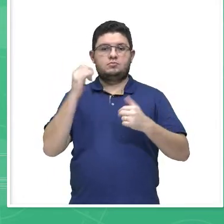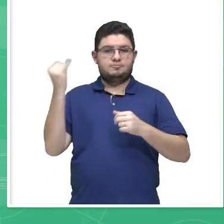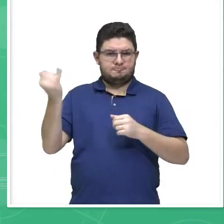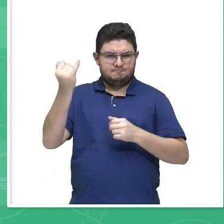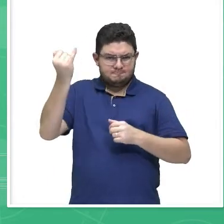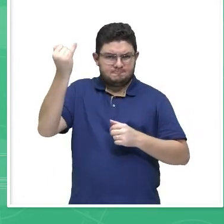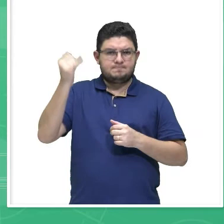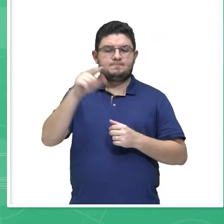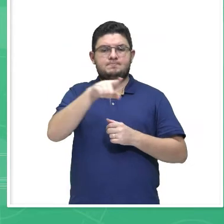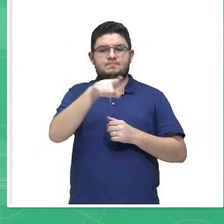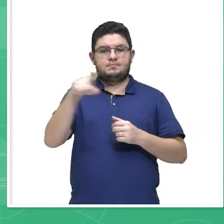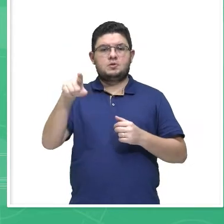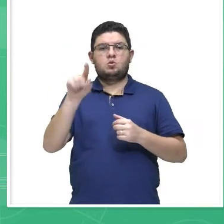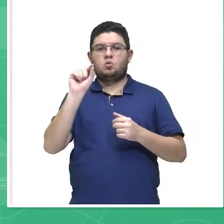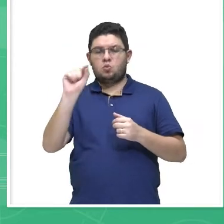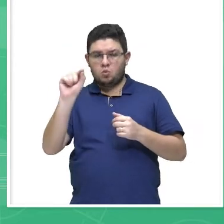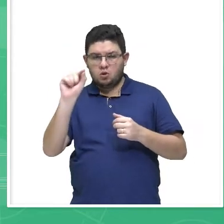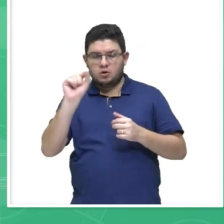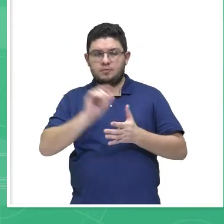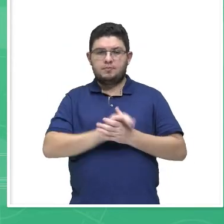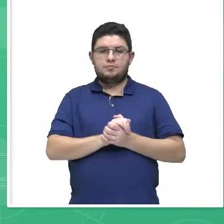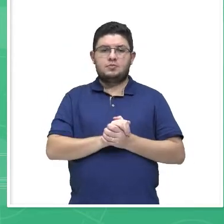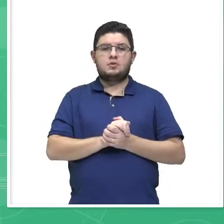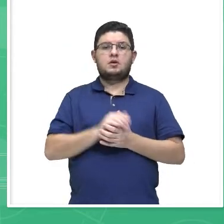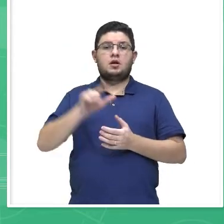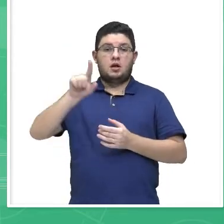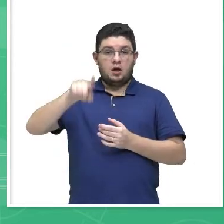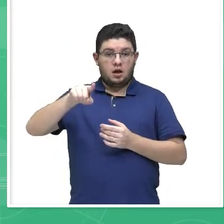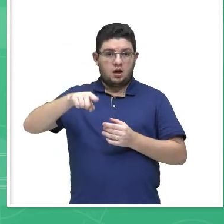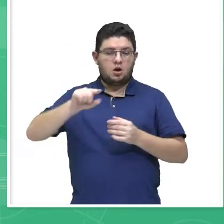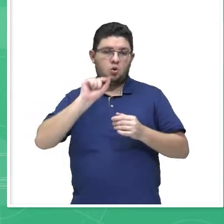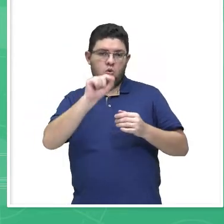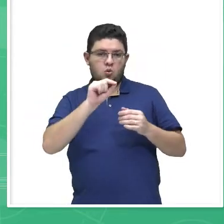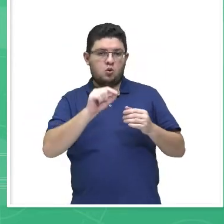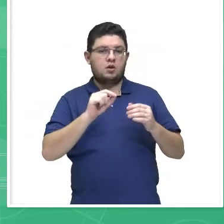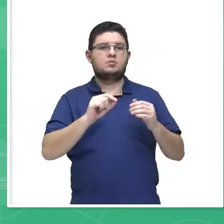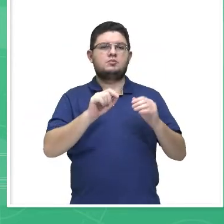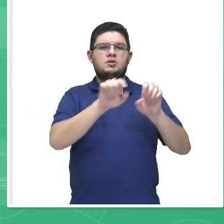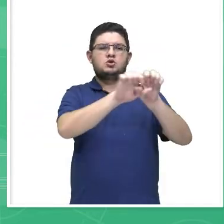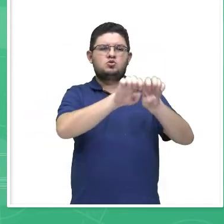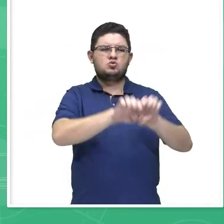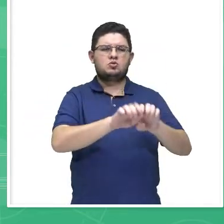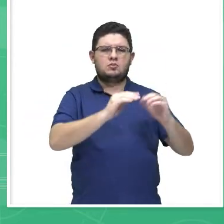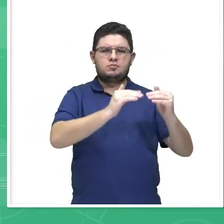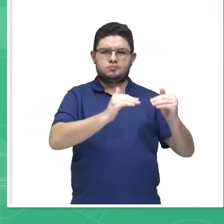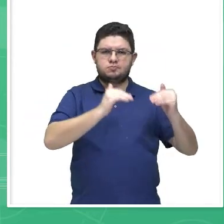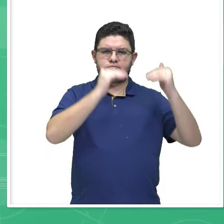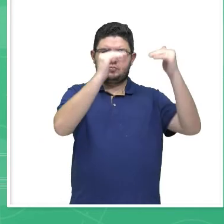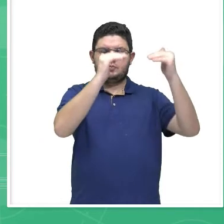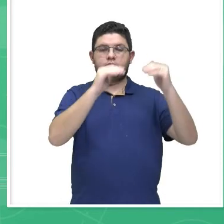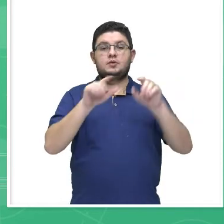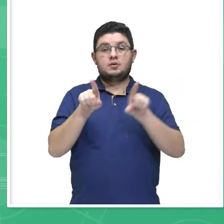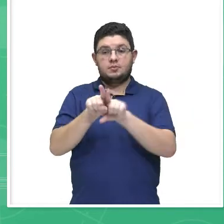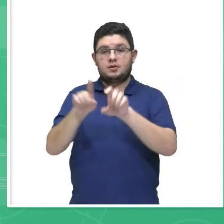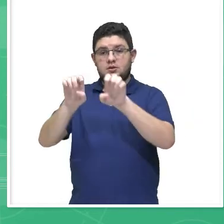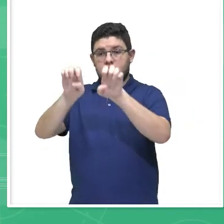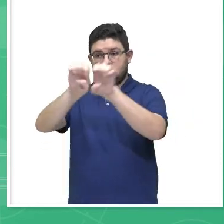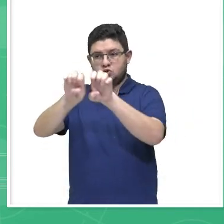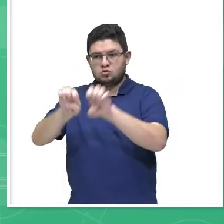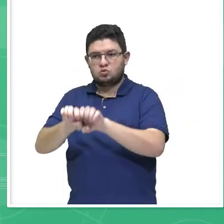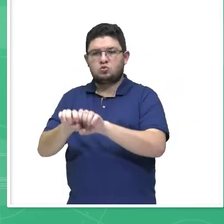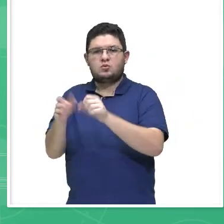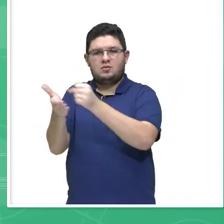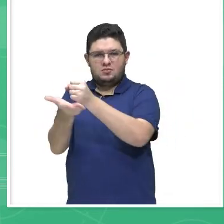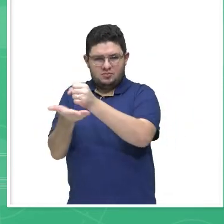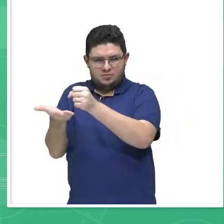superestrutura e de infraestrutura. Esse vamos nos deter mais um pouquinho, porque é um conceito que